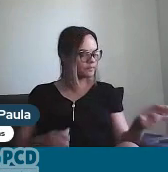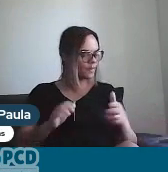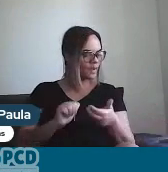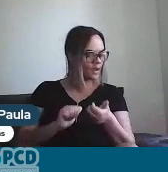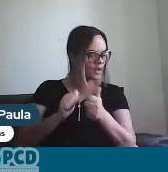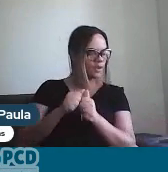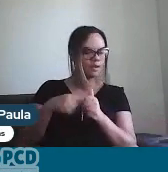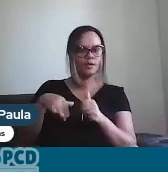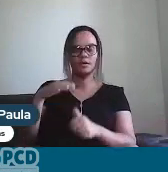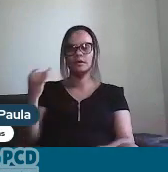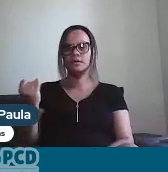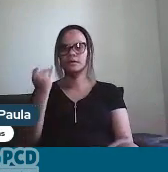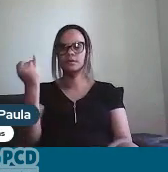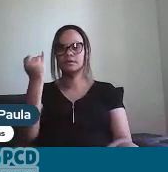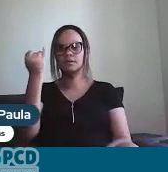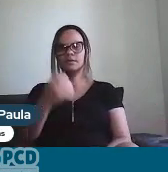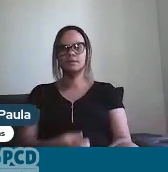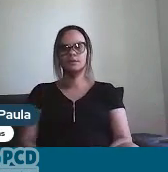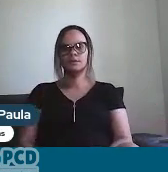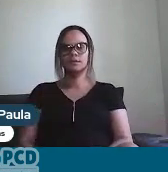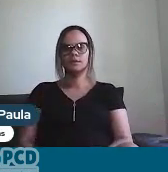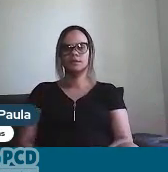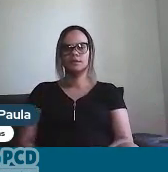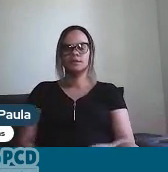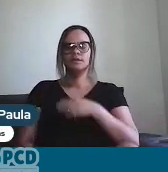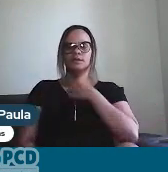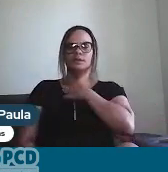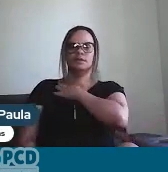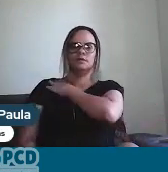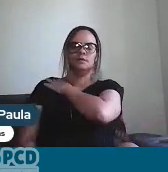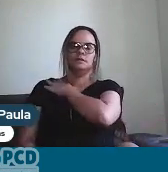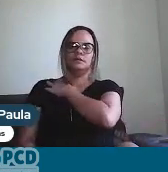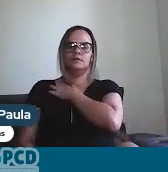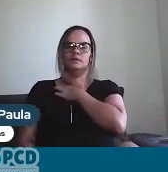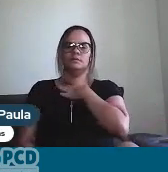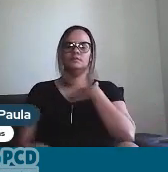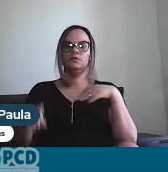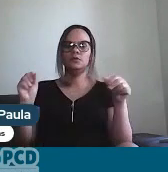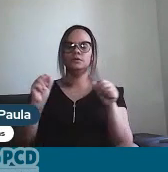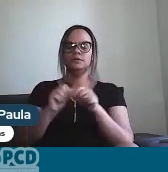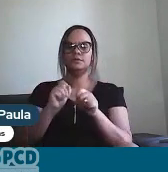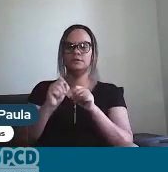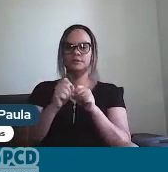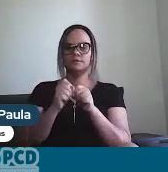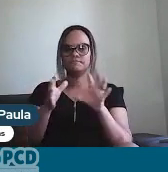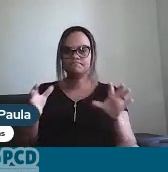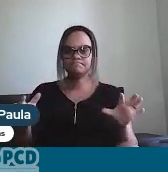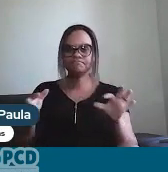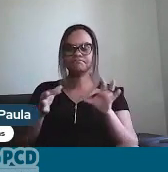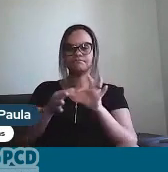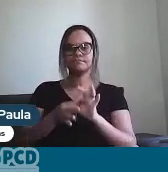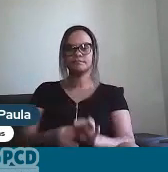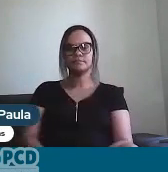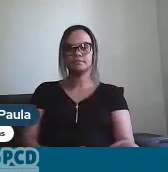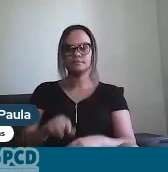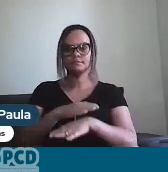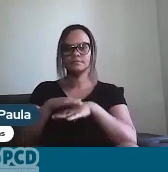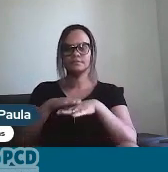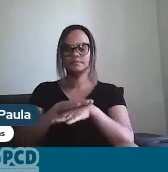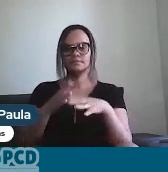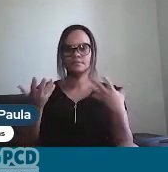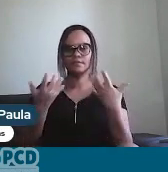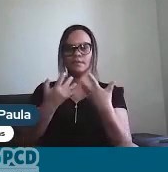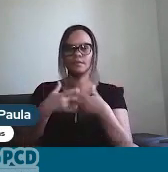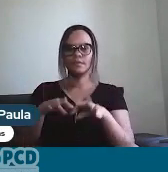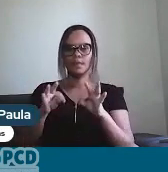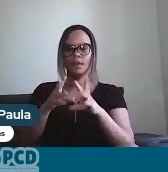mais importante é que, de fato, ela seja unificada. E essa unificação, ela vai faz parte dela uma conversa muito intensa com